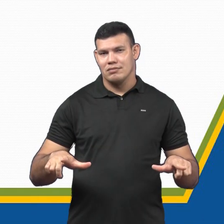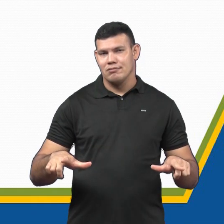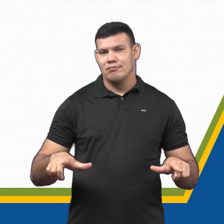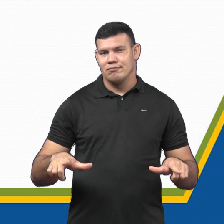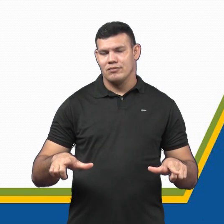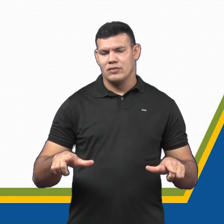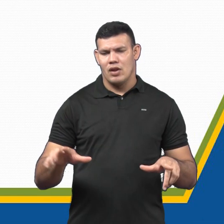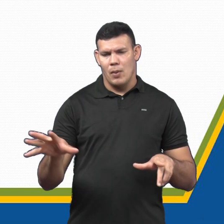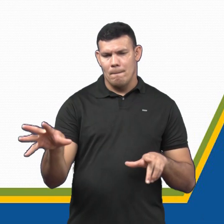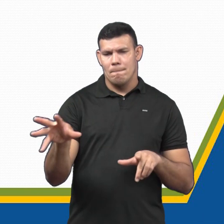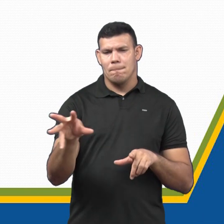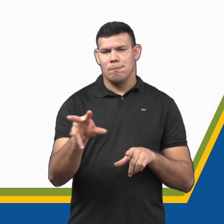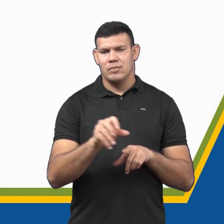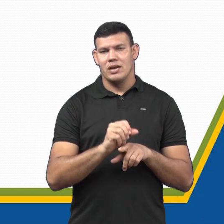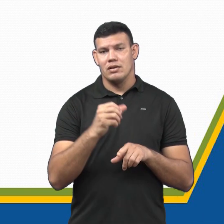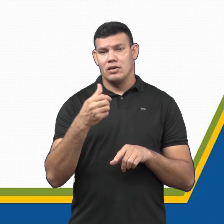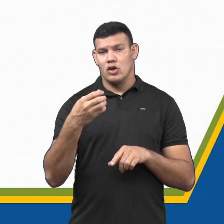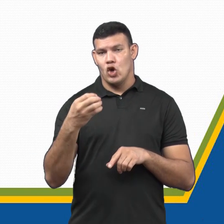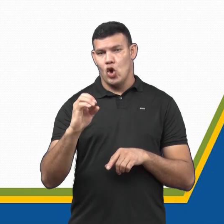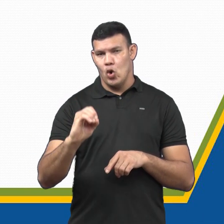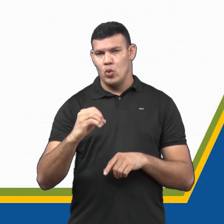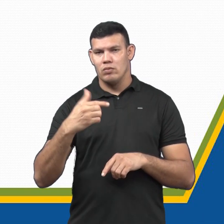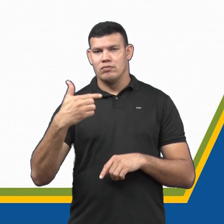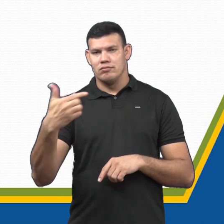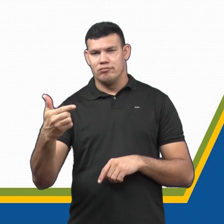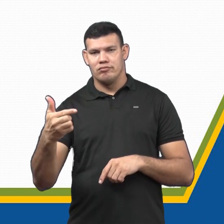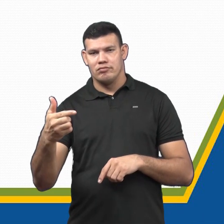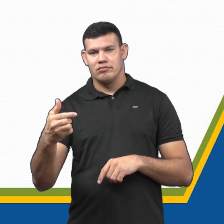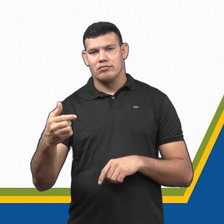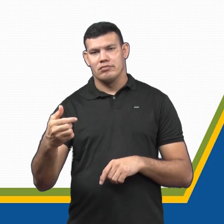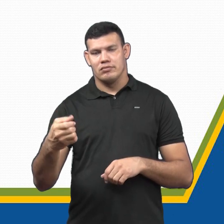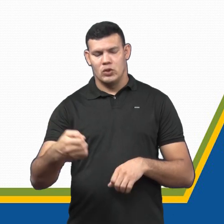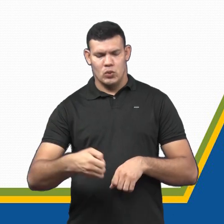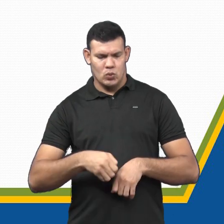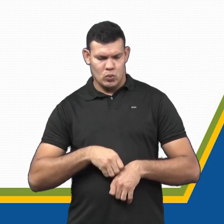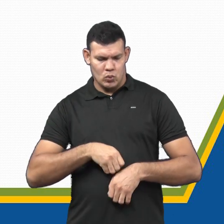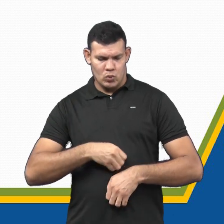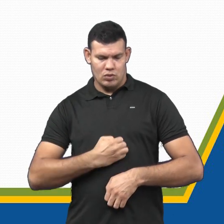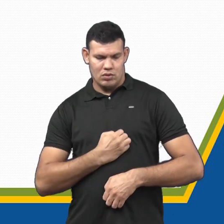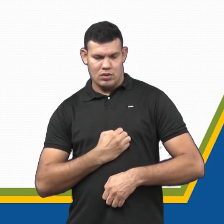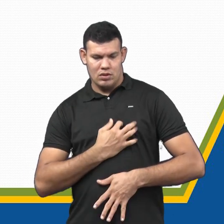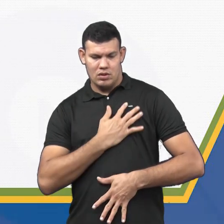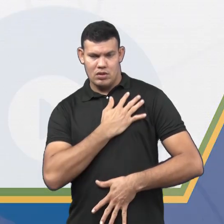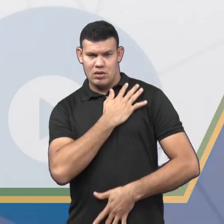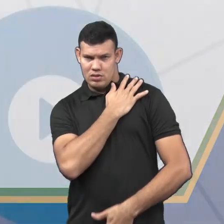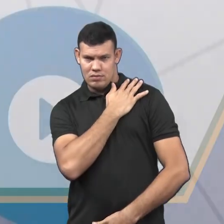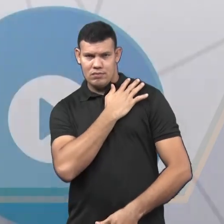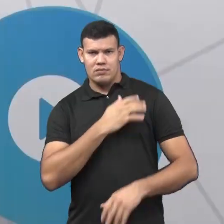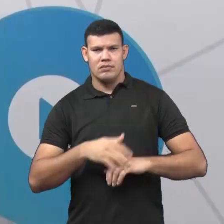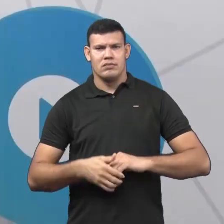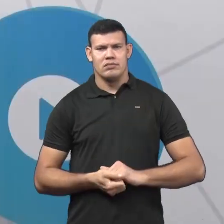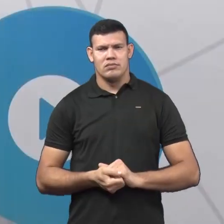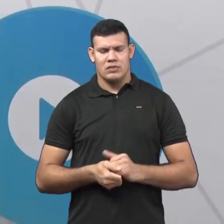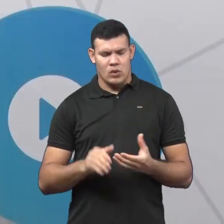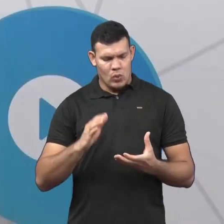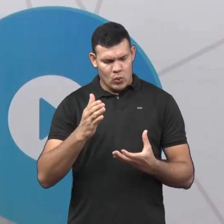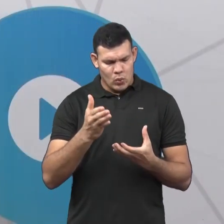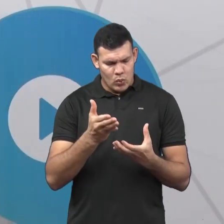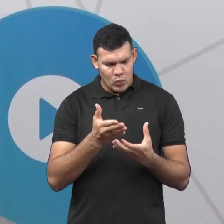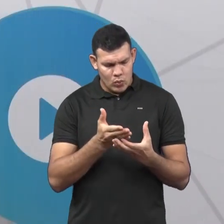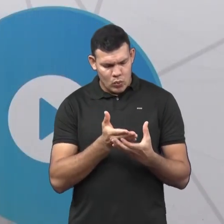captar o oxigênio que será transmitido através do processo circulatório. E essa forma côncava, essa